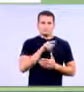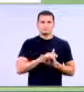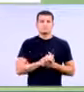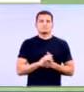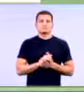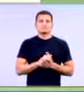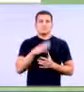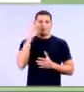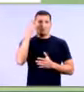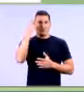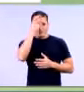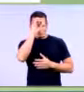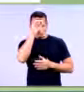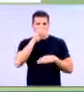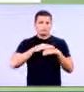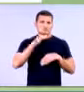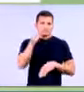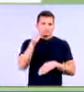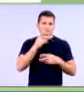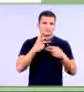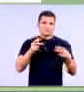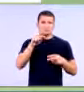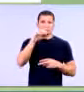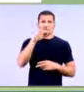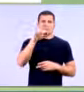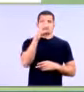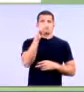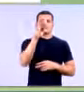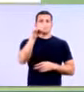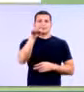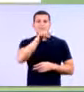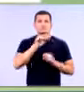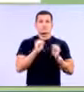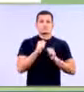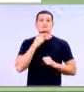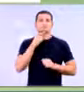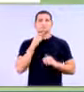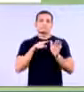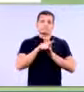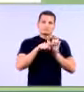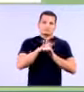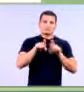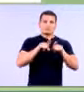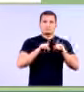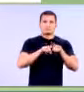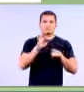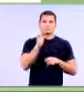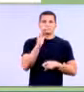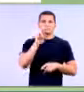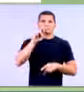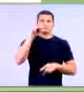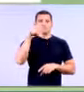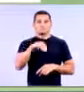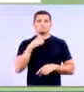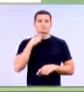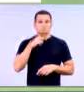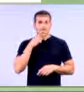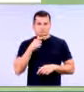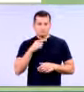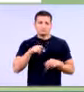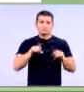aprimorarem no ambiente, que é o chat, que vocês podem tirar dúvidas, e o próprio fórum de dúvidas, além do fórum